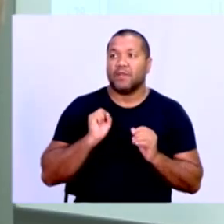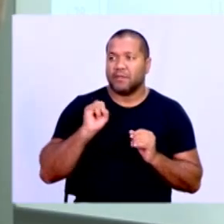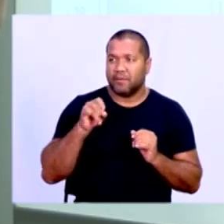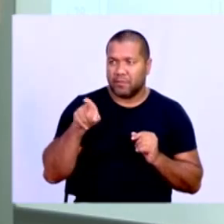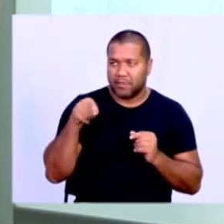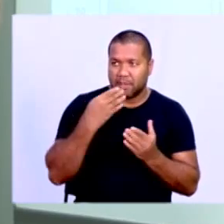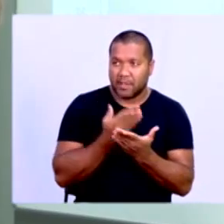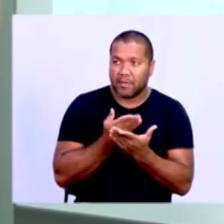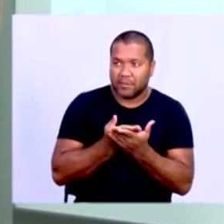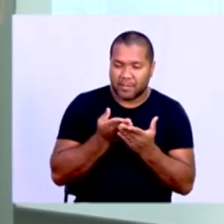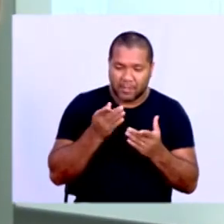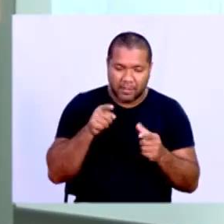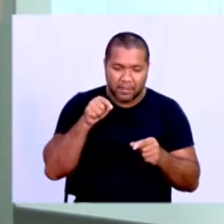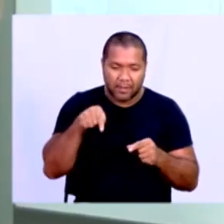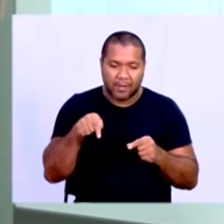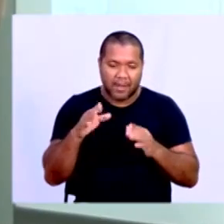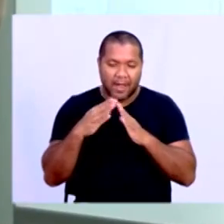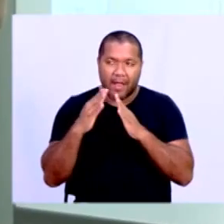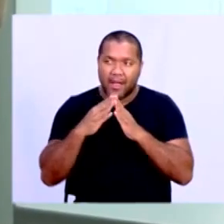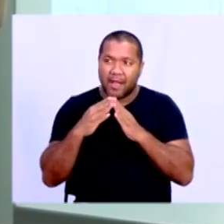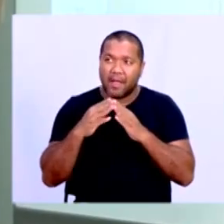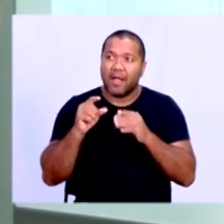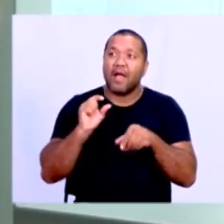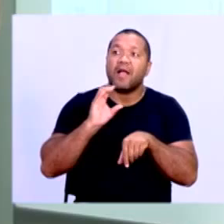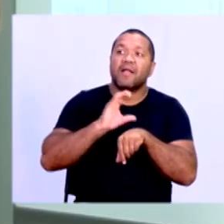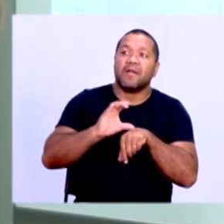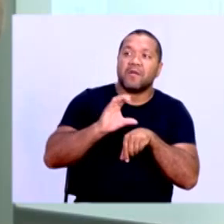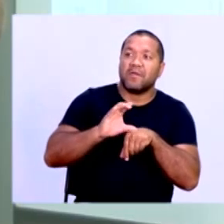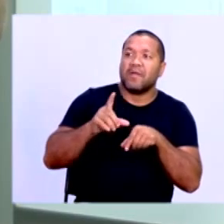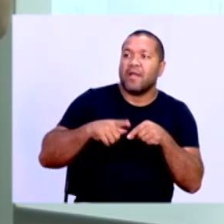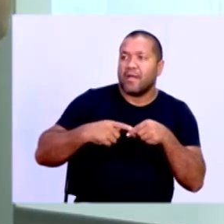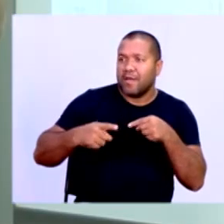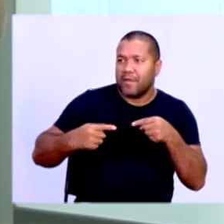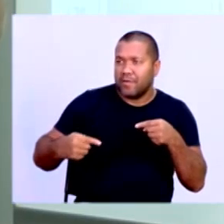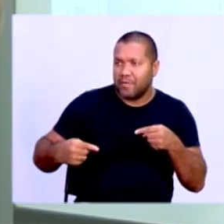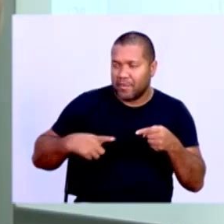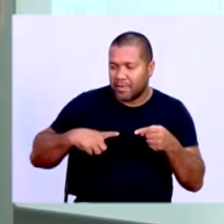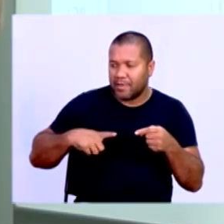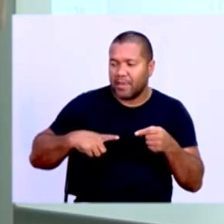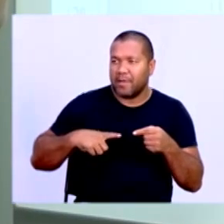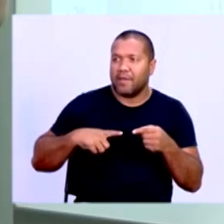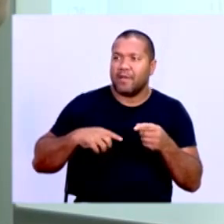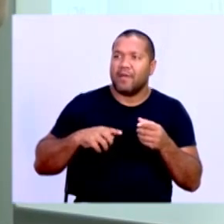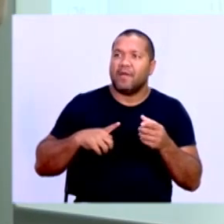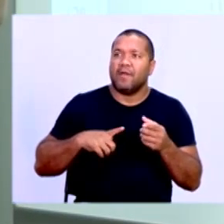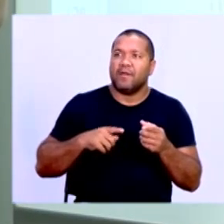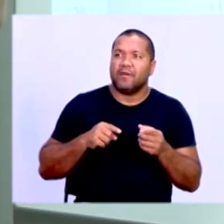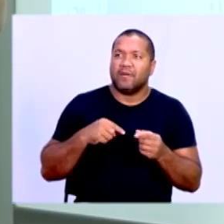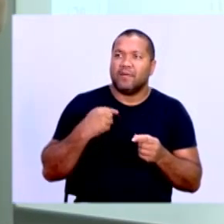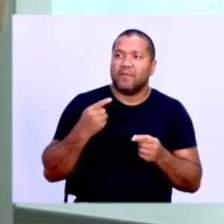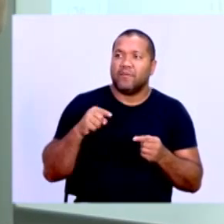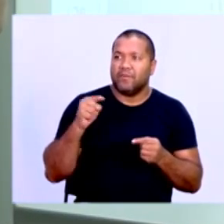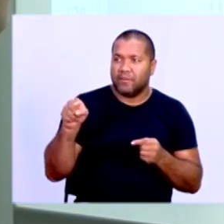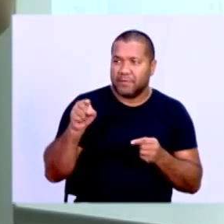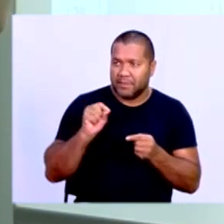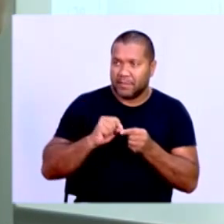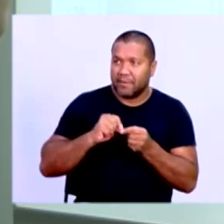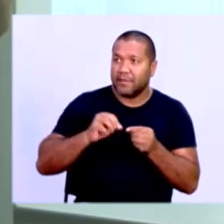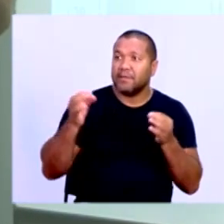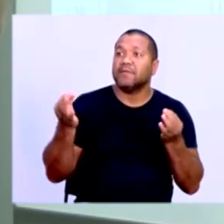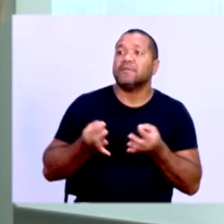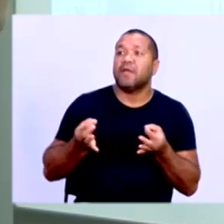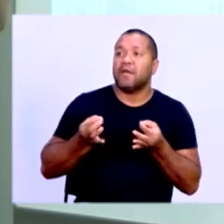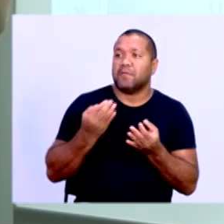casa, se você está estudando no nosso curso, se está estudando com algum livro, das referências nossas, você está fazendo o que é